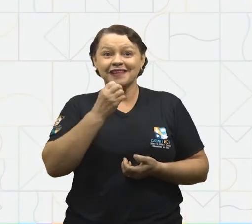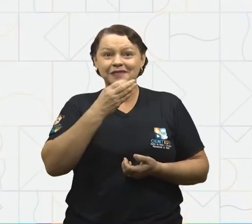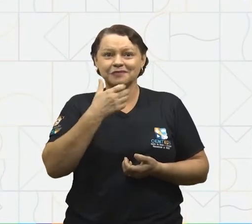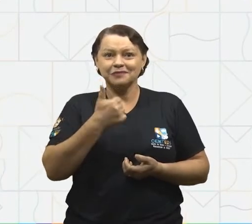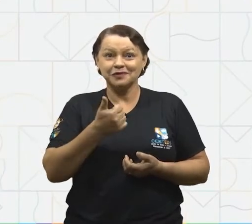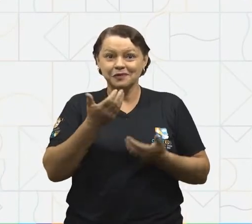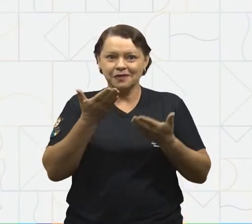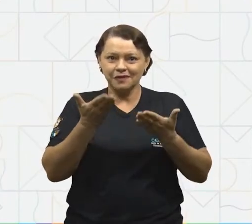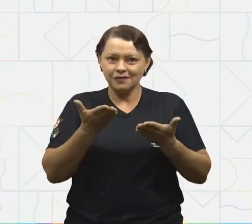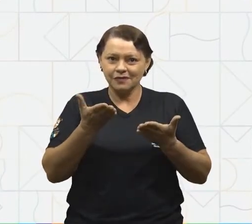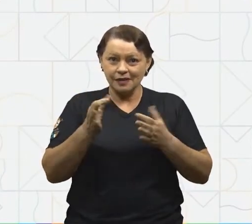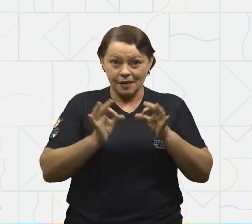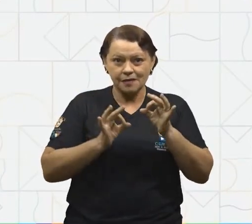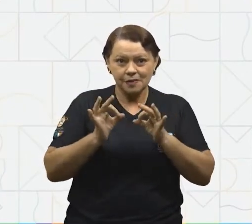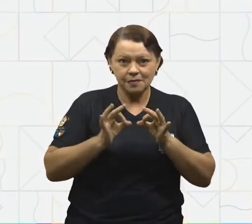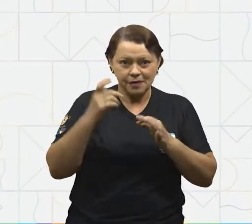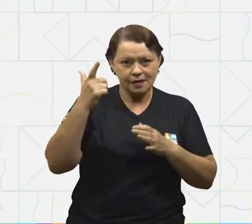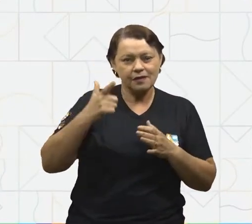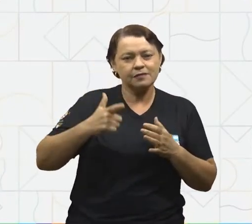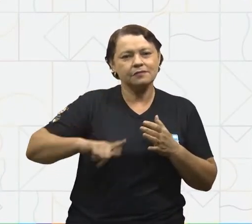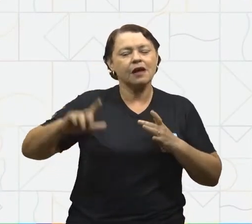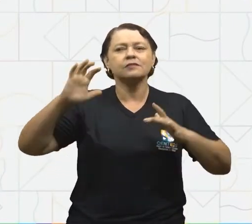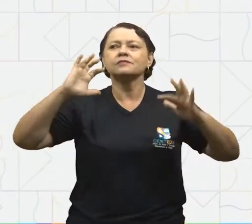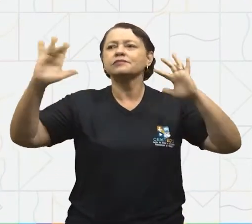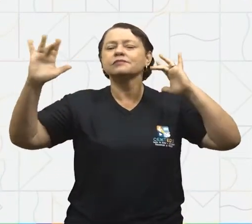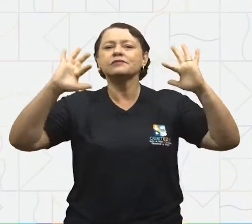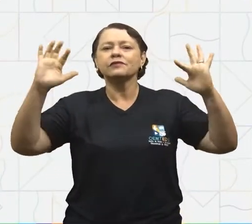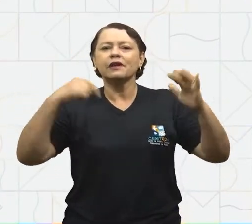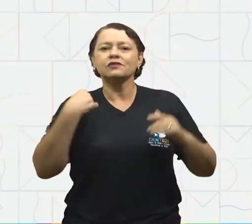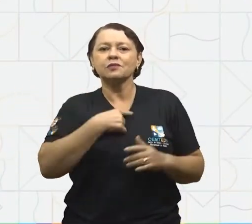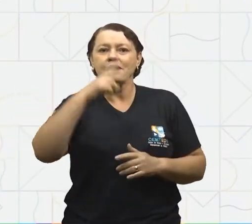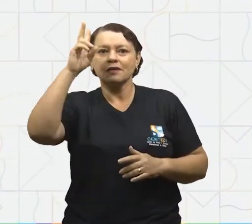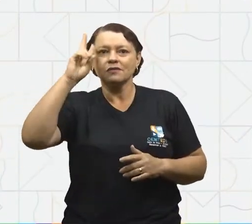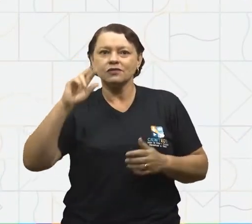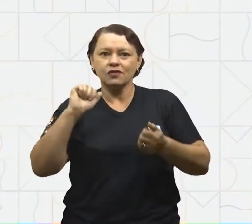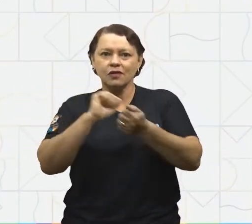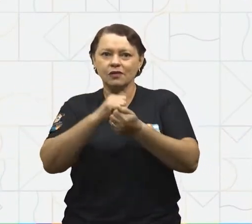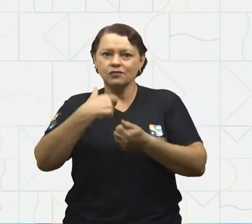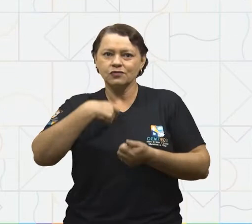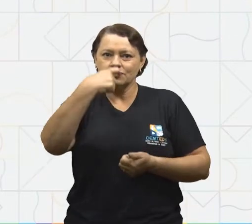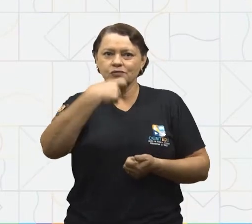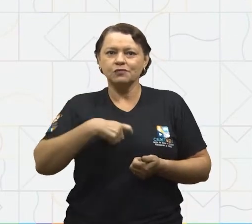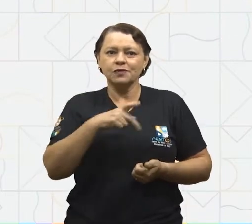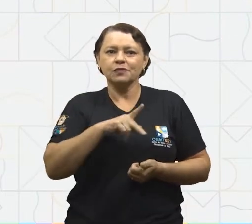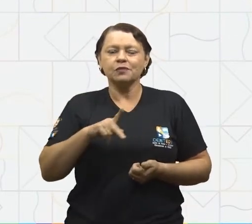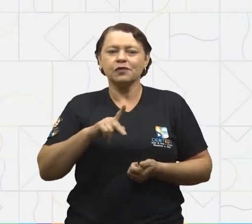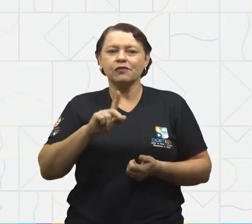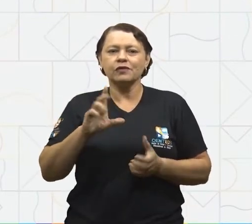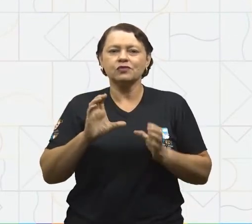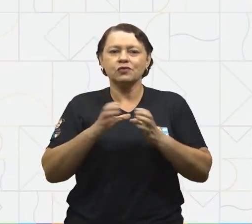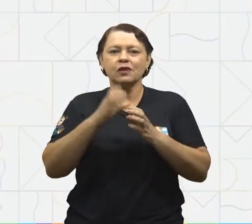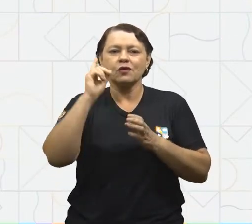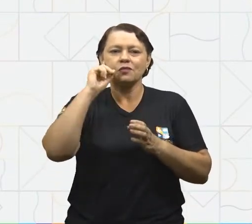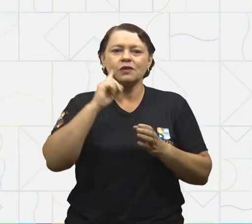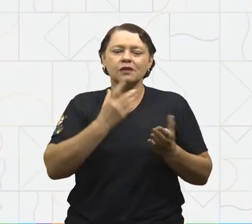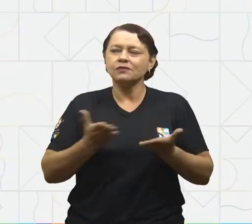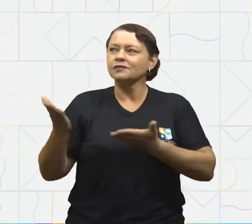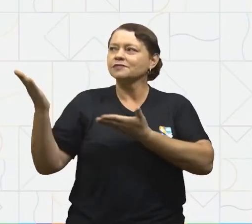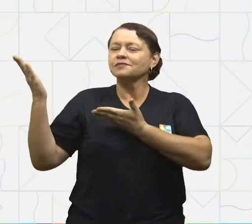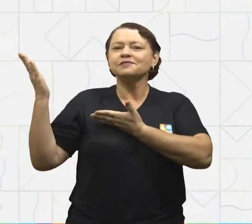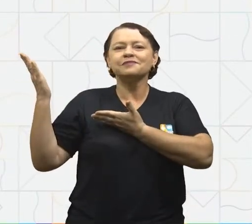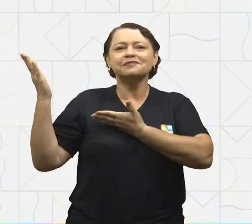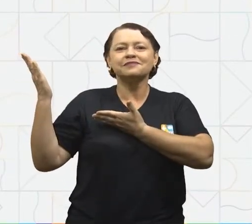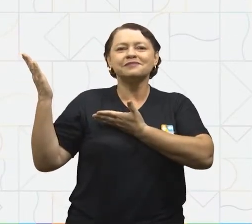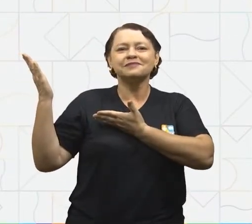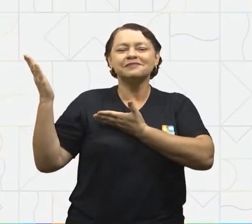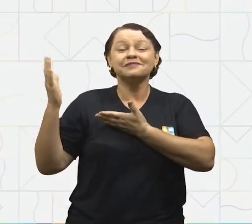Olá, tudo bem com você? Está preparado para mais uma viagem pela nossa história comigo, professor Daniel? O meu sinal na comunidade surda.